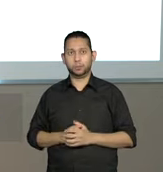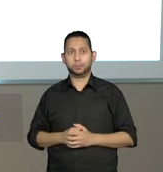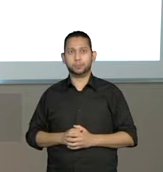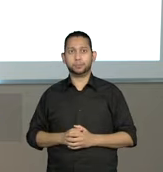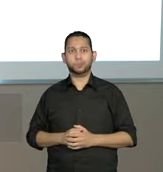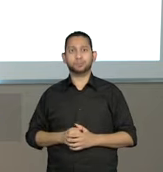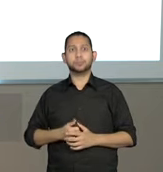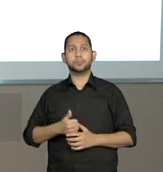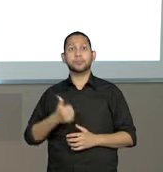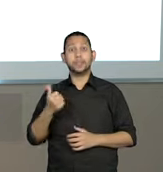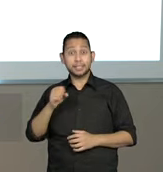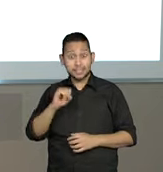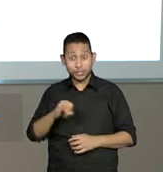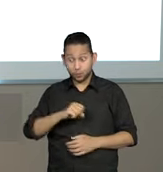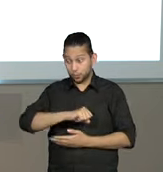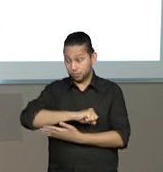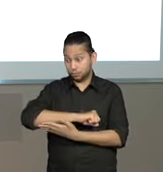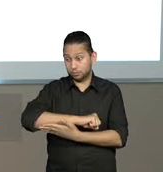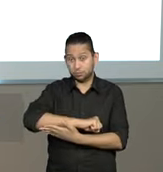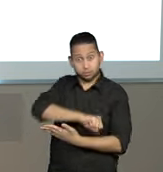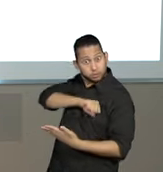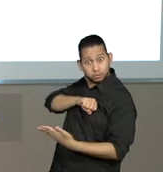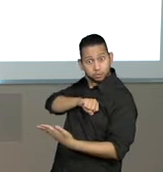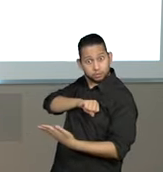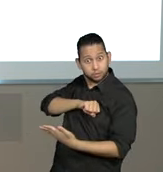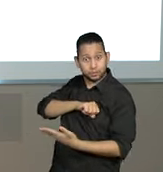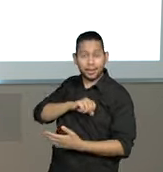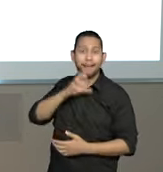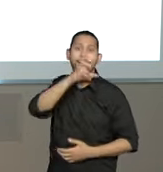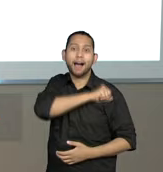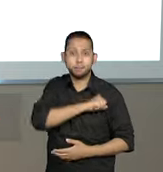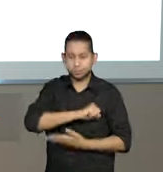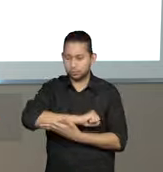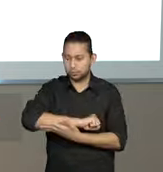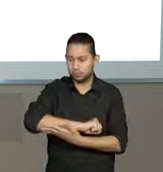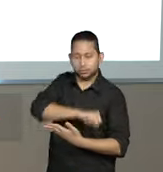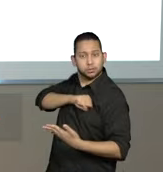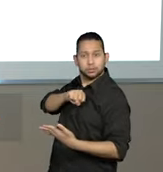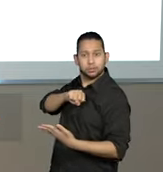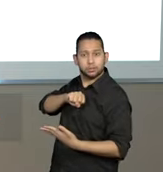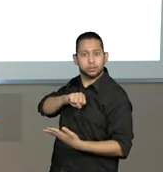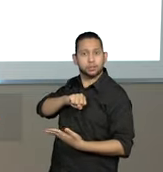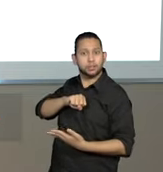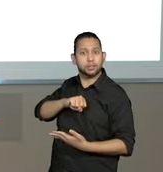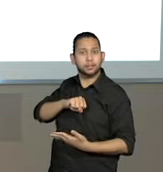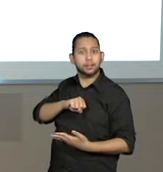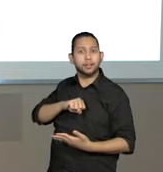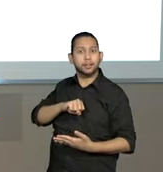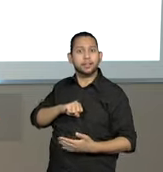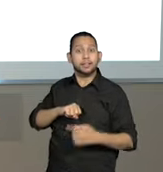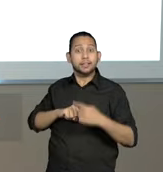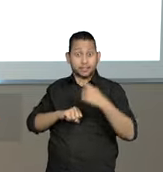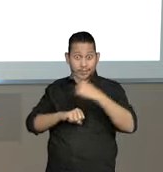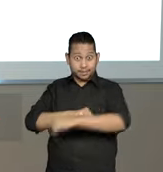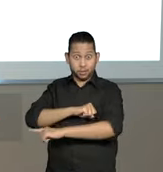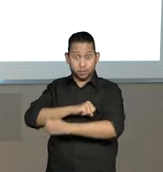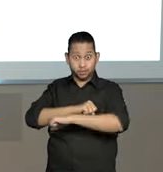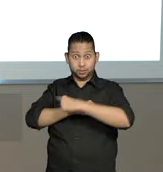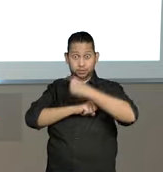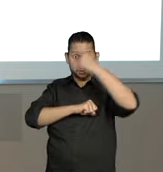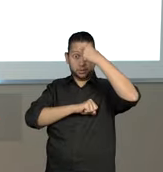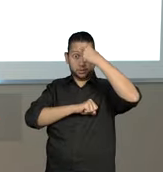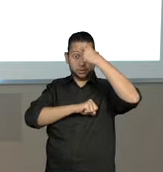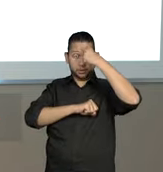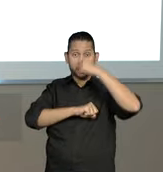no caso, para você retirar, essa resposta muscular de você retirar o seu braço, não foi até o seu cérebro.